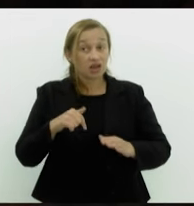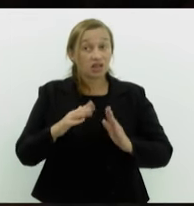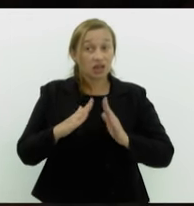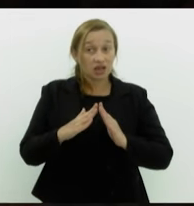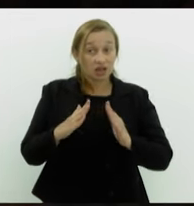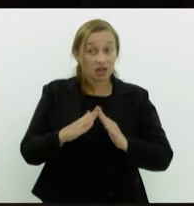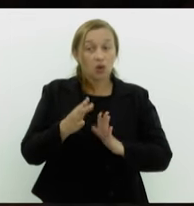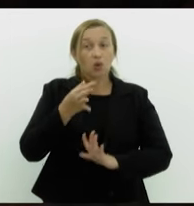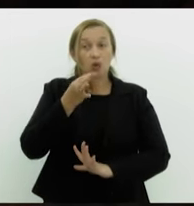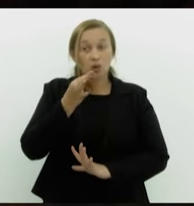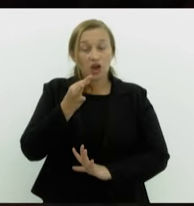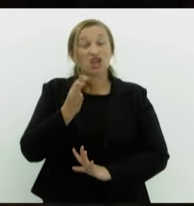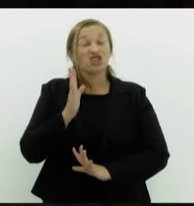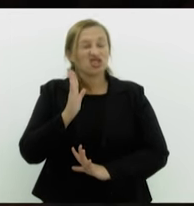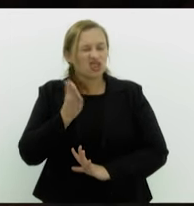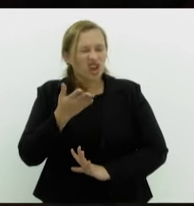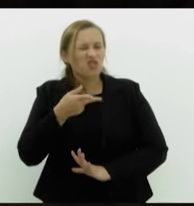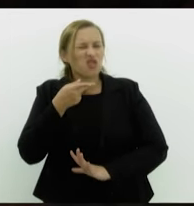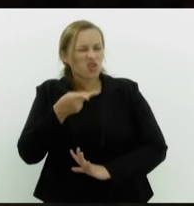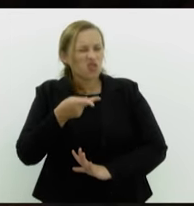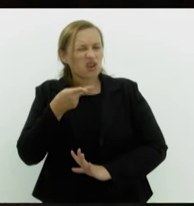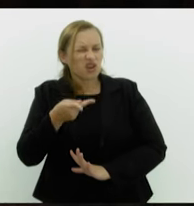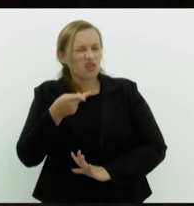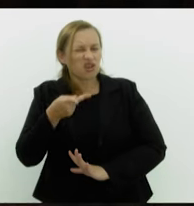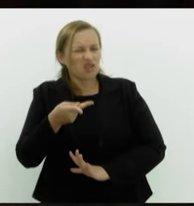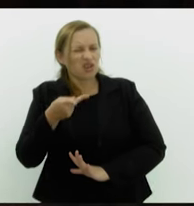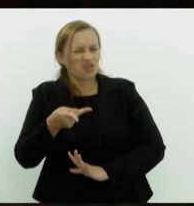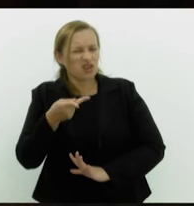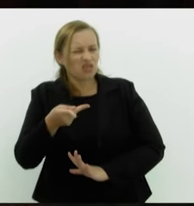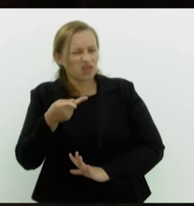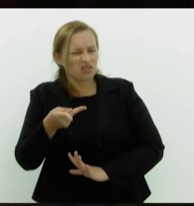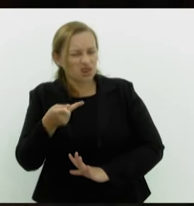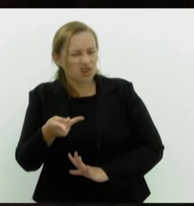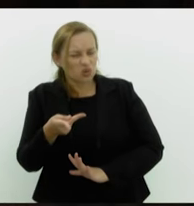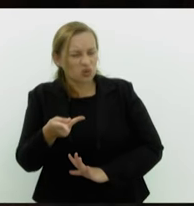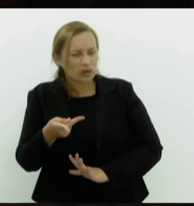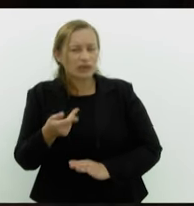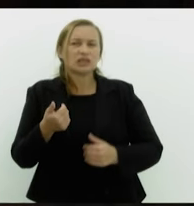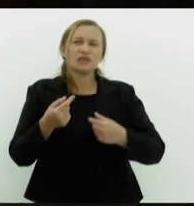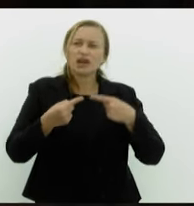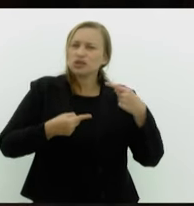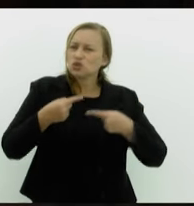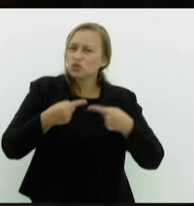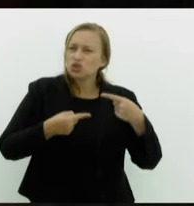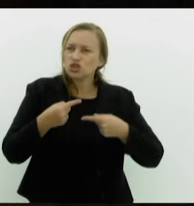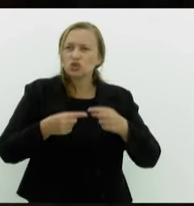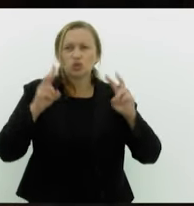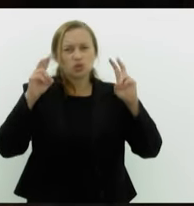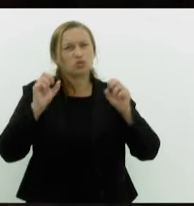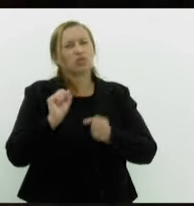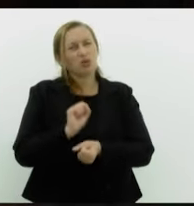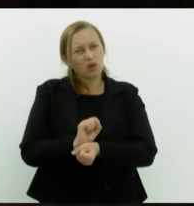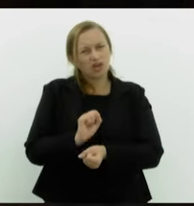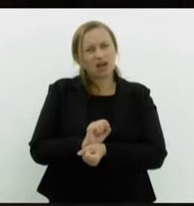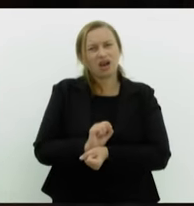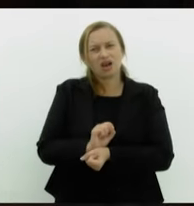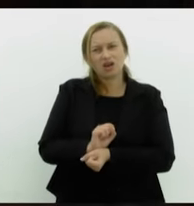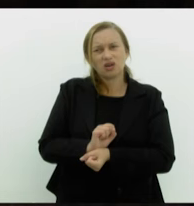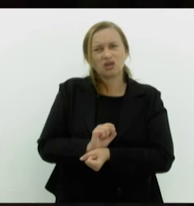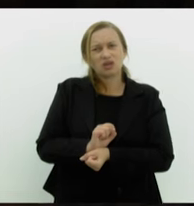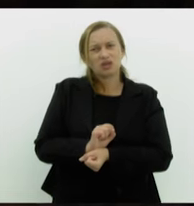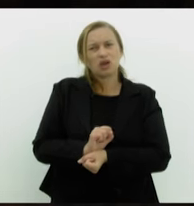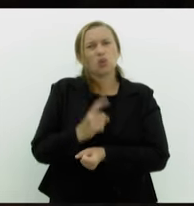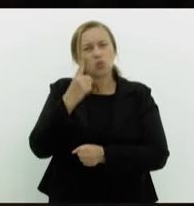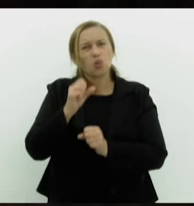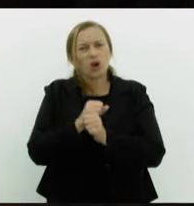café já esfriou. Ninguém gosta de tomar café frio, certo? Se a gente ficar batendo uma tecla, né? Vamos esperar daqui um